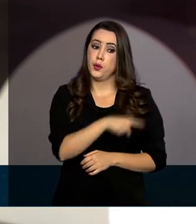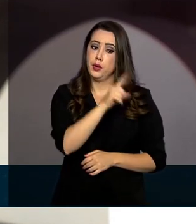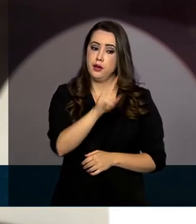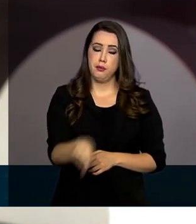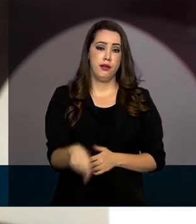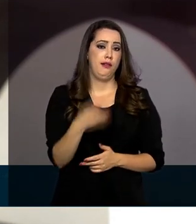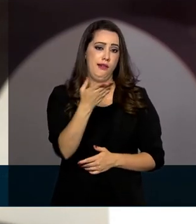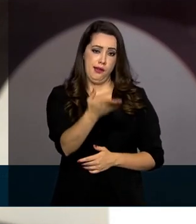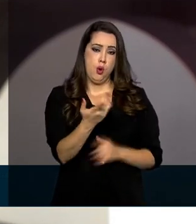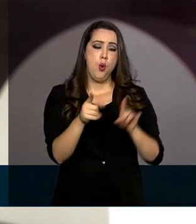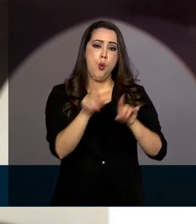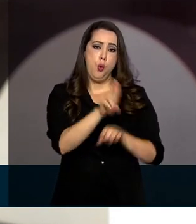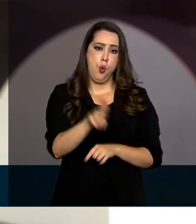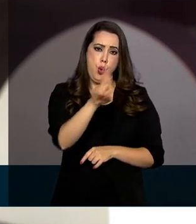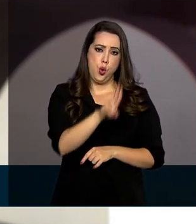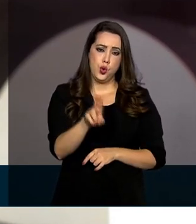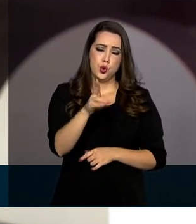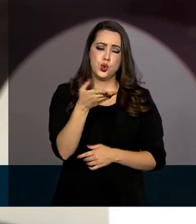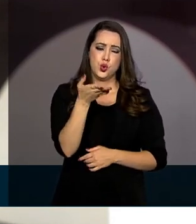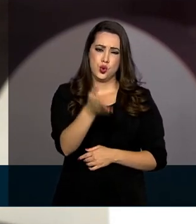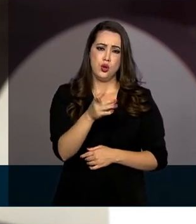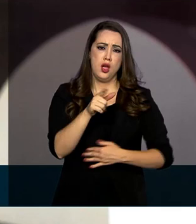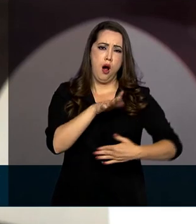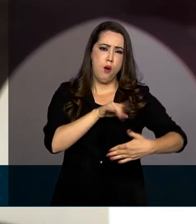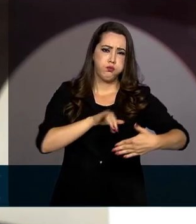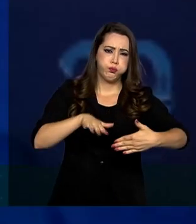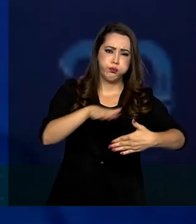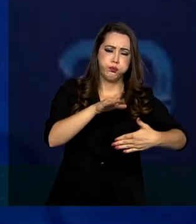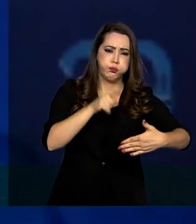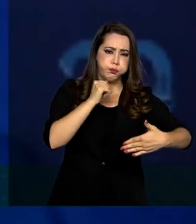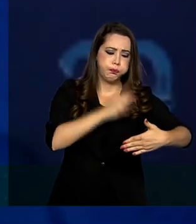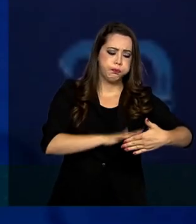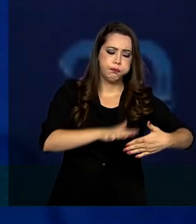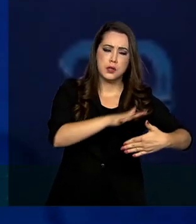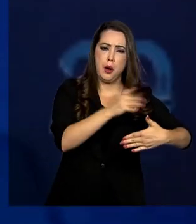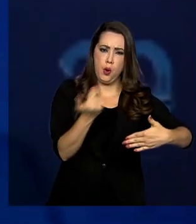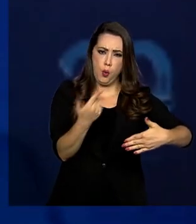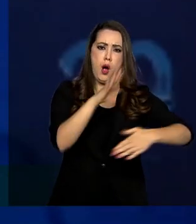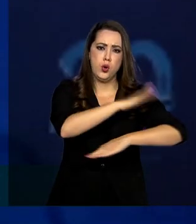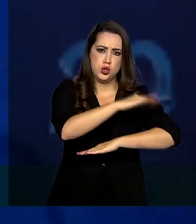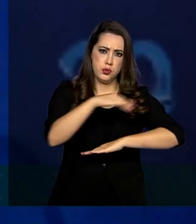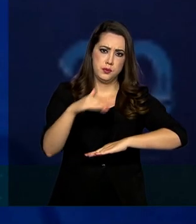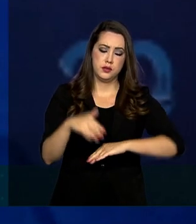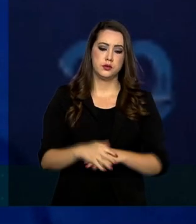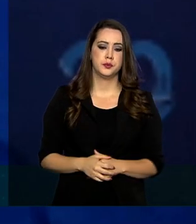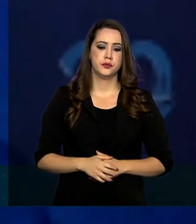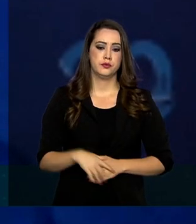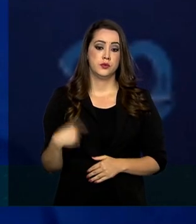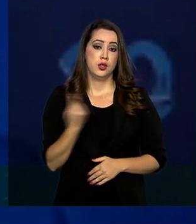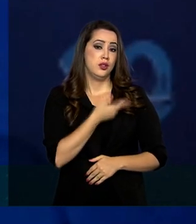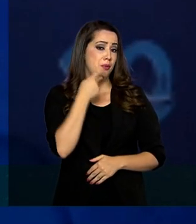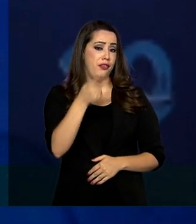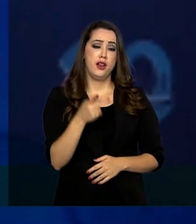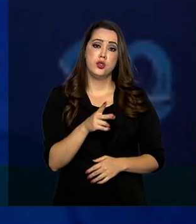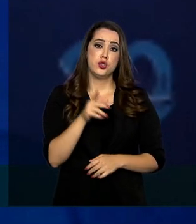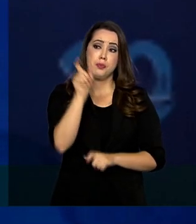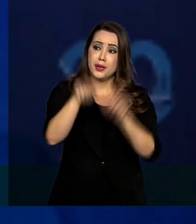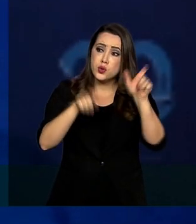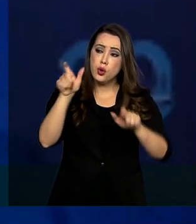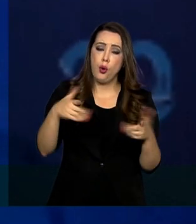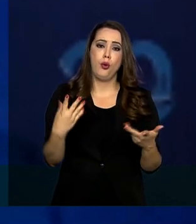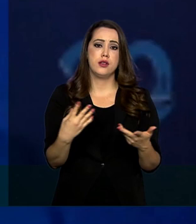amontante, como a que provocou o desastre de Brumadinho. Nós estamos falando de pessoas, de vidas, de